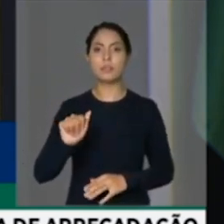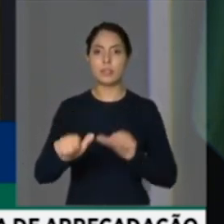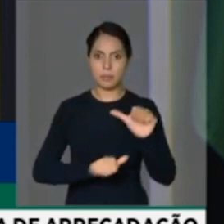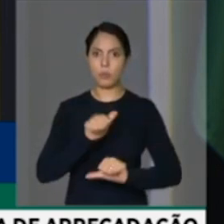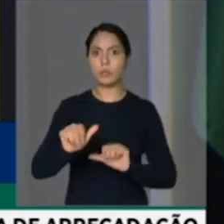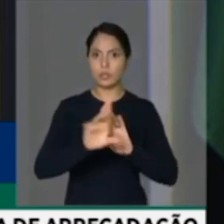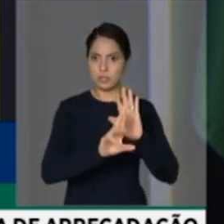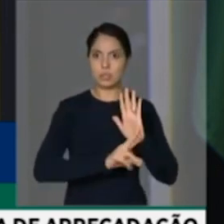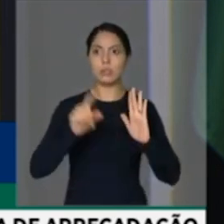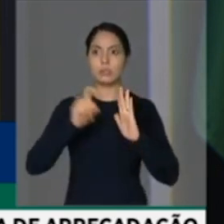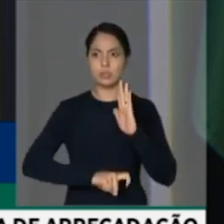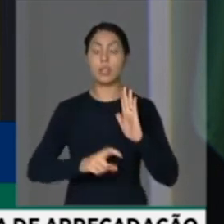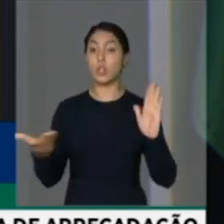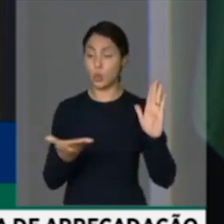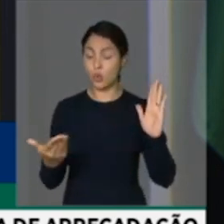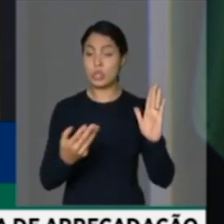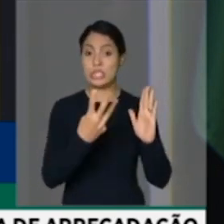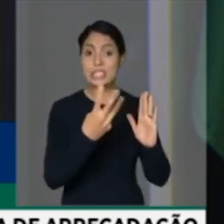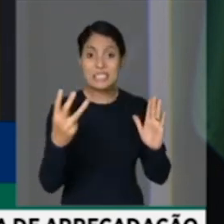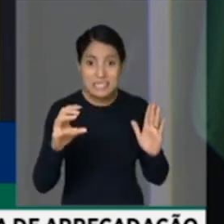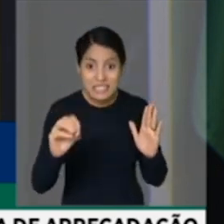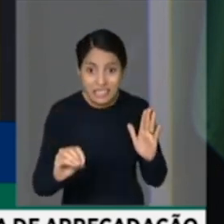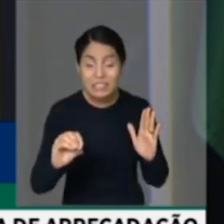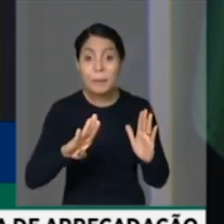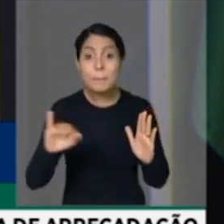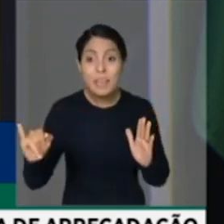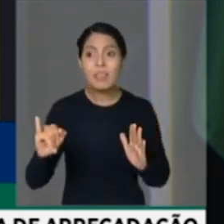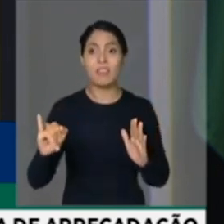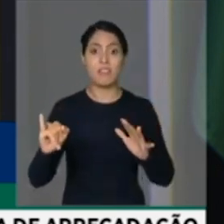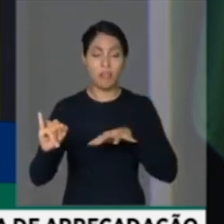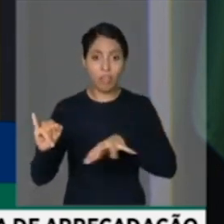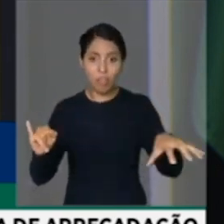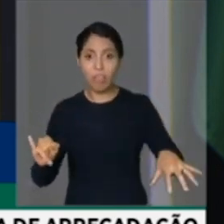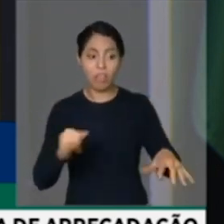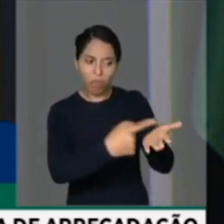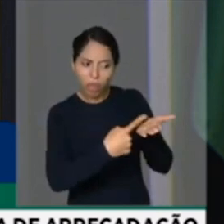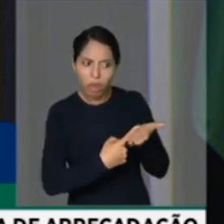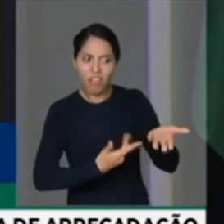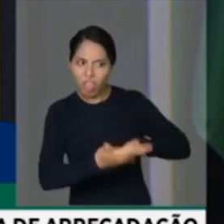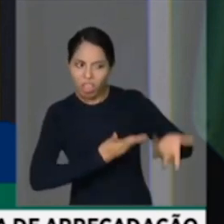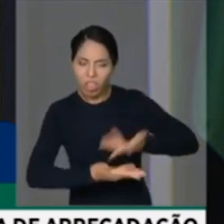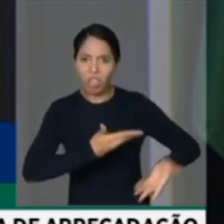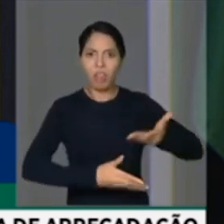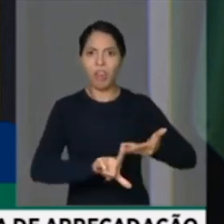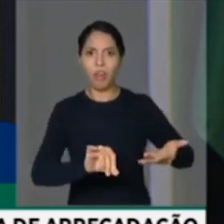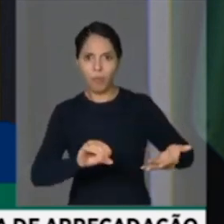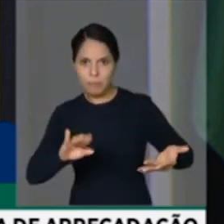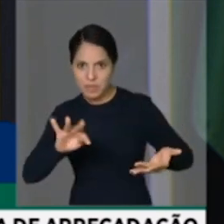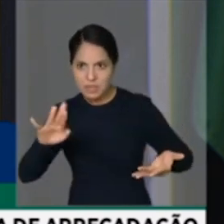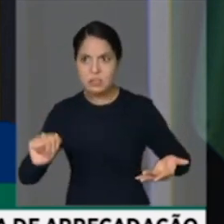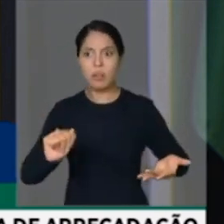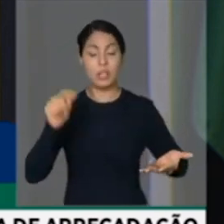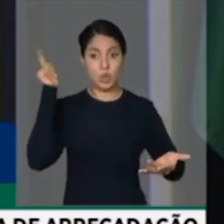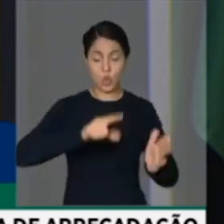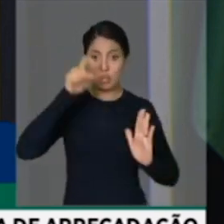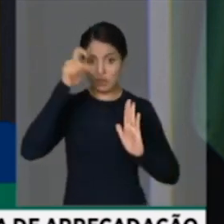em 330 bilhões de reais. Setores que fazem lobby no Congresso Nacional, no Palácio do Planalto, e que conseguem essas renúncias